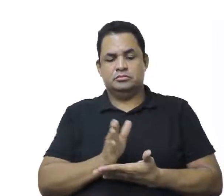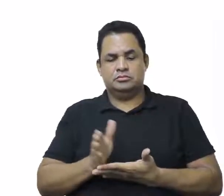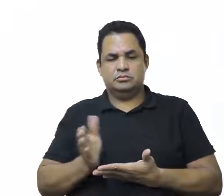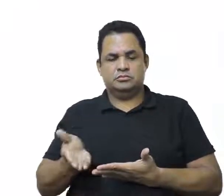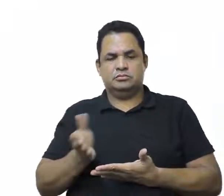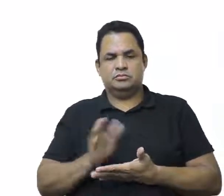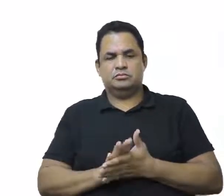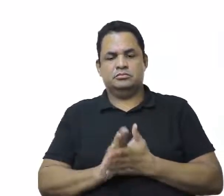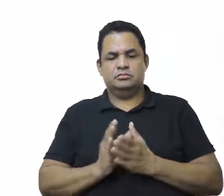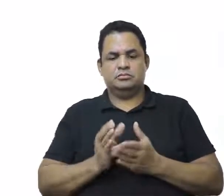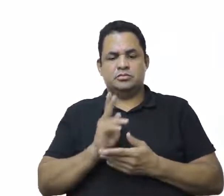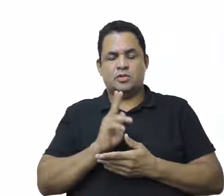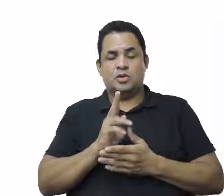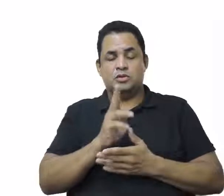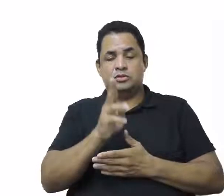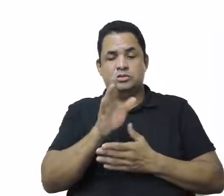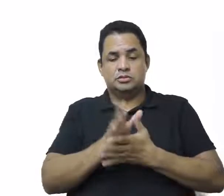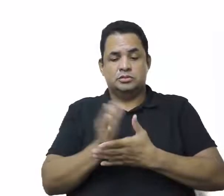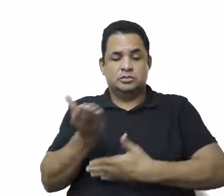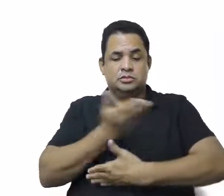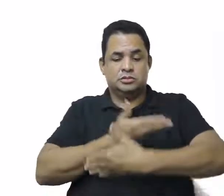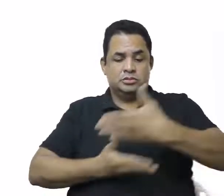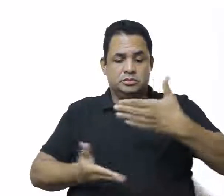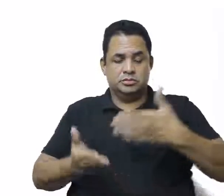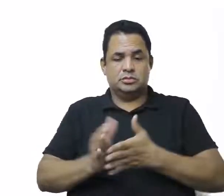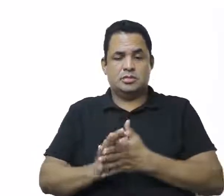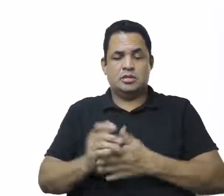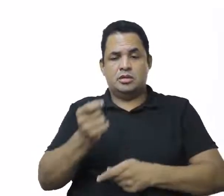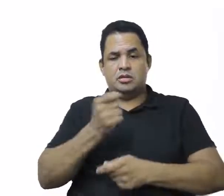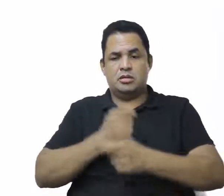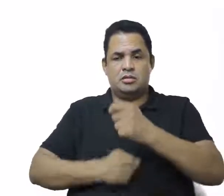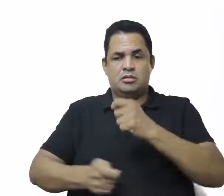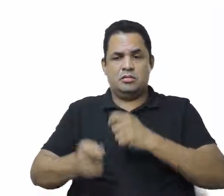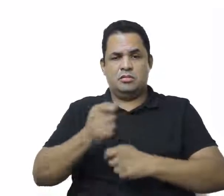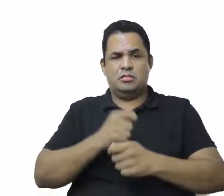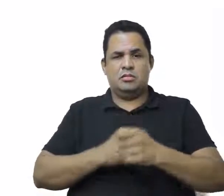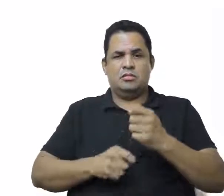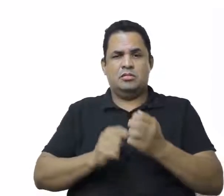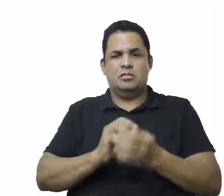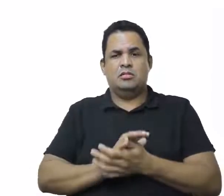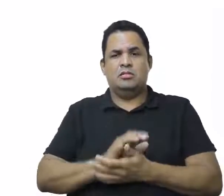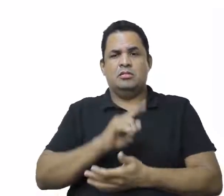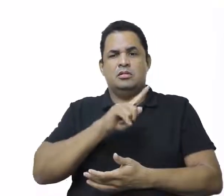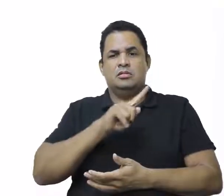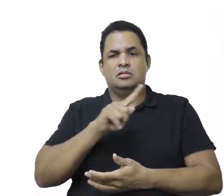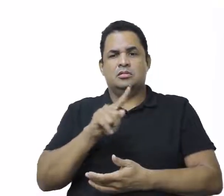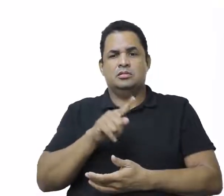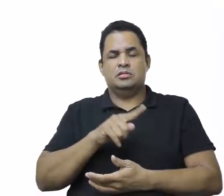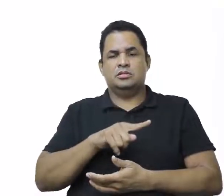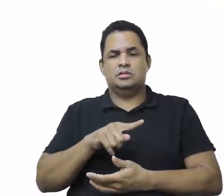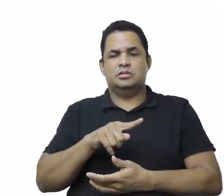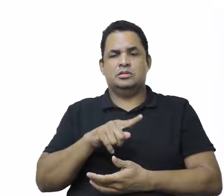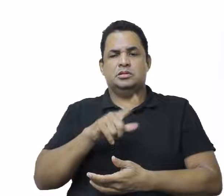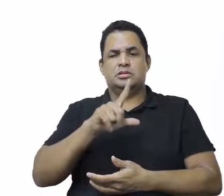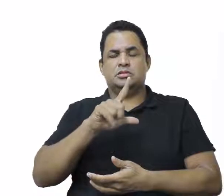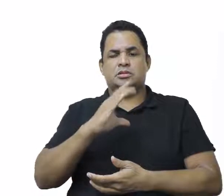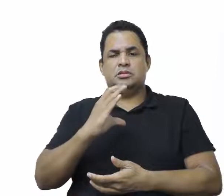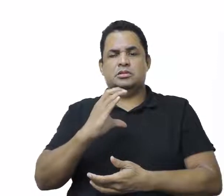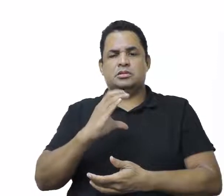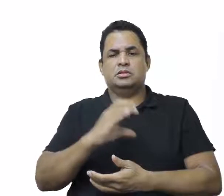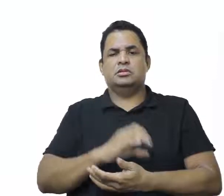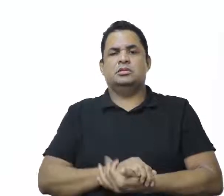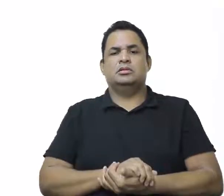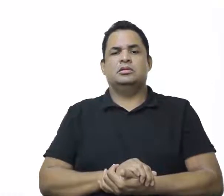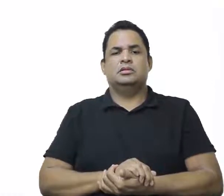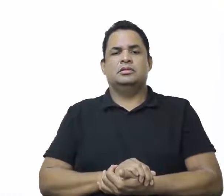de integração, tá? Econômica, que é a área ou zona de livre comércio, a